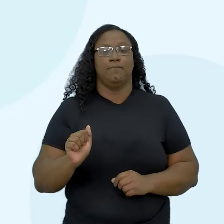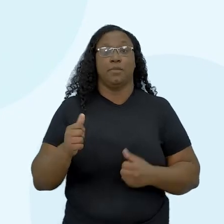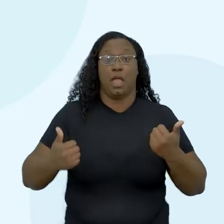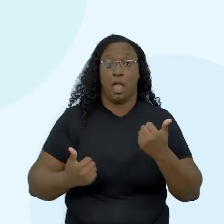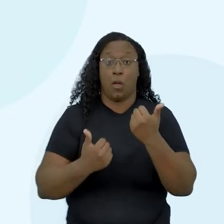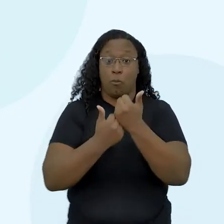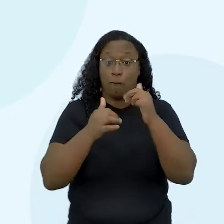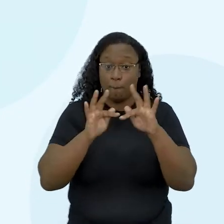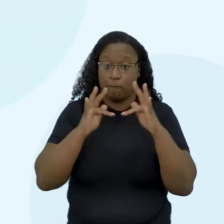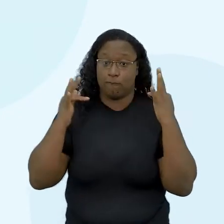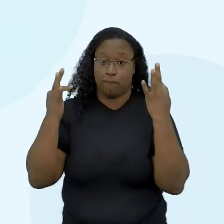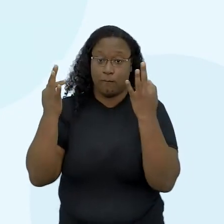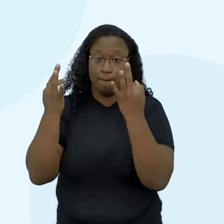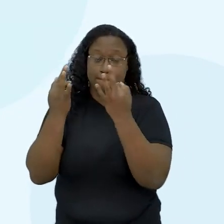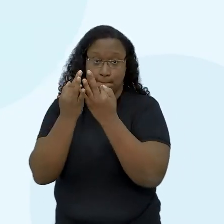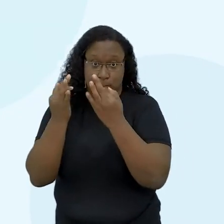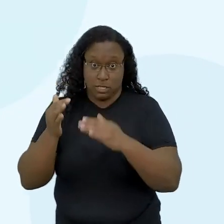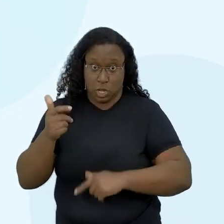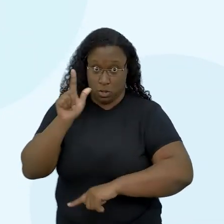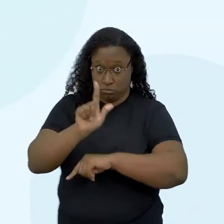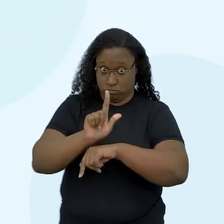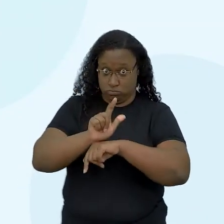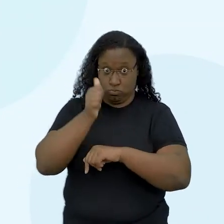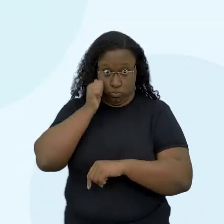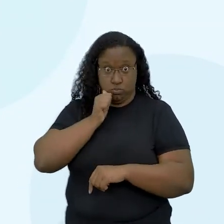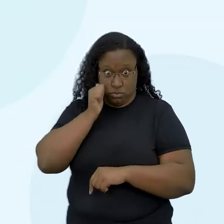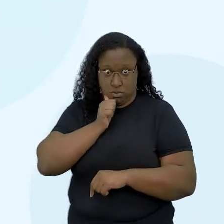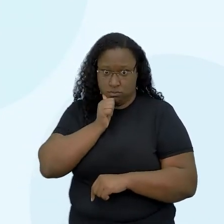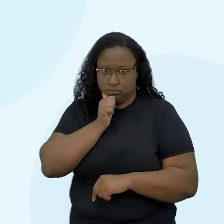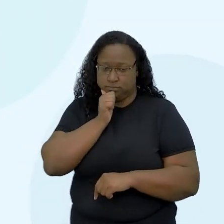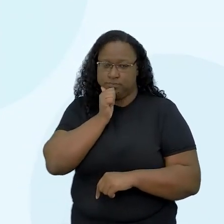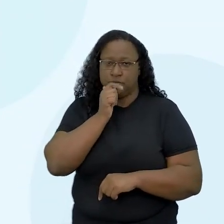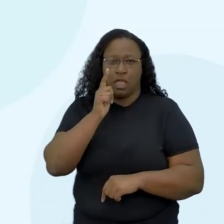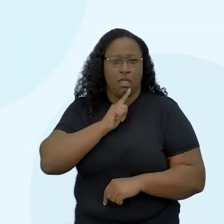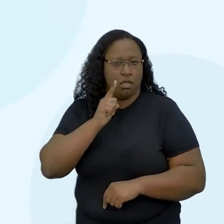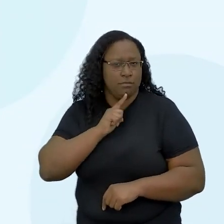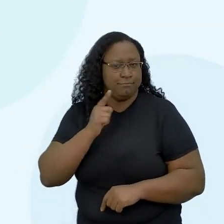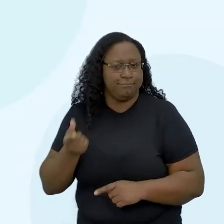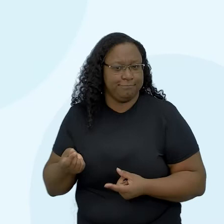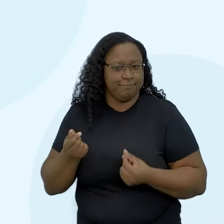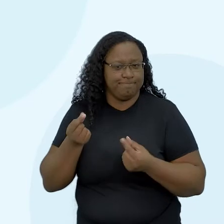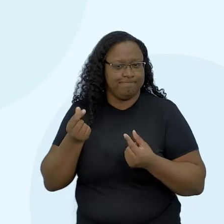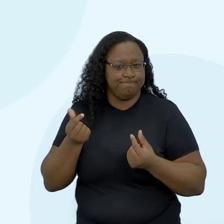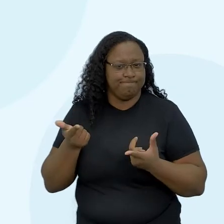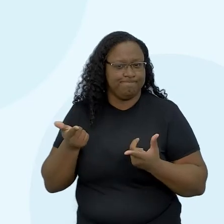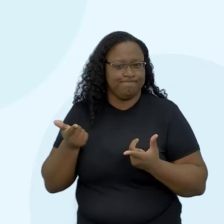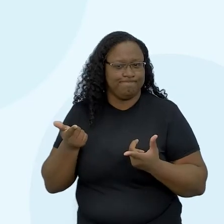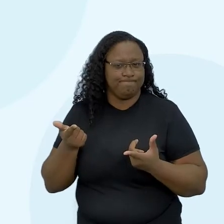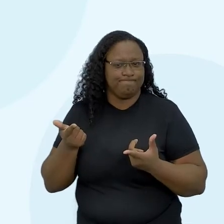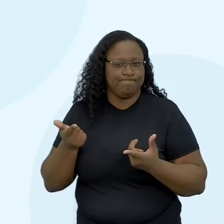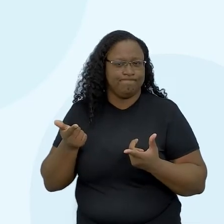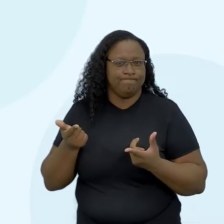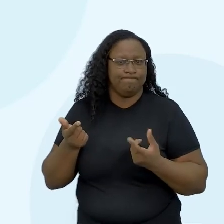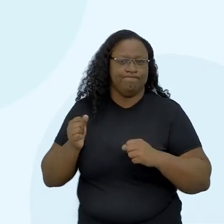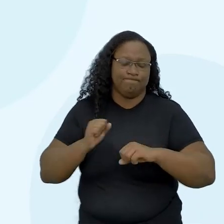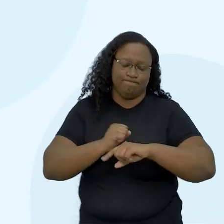Famílias Lideradas por Mulheres que tiveram sua renda afetada pelo surto